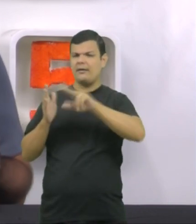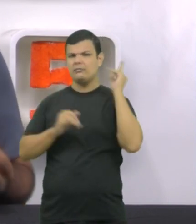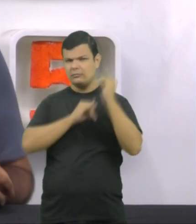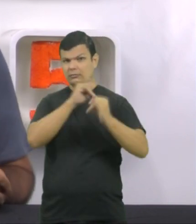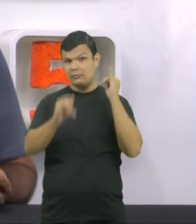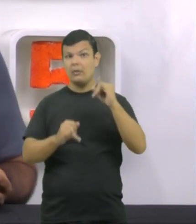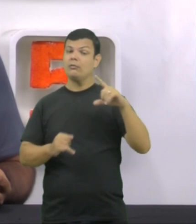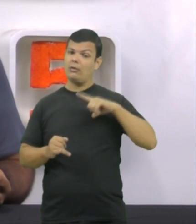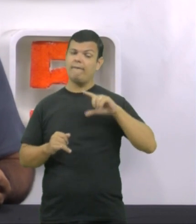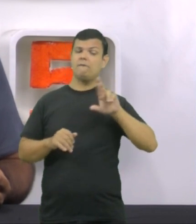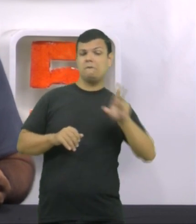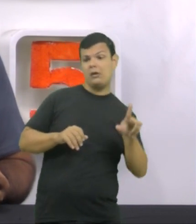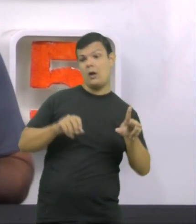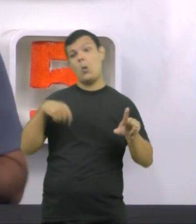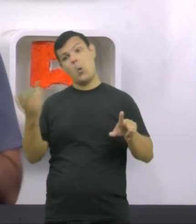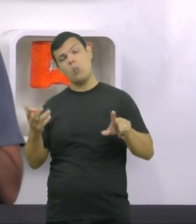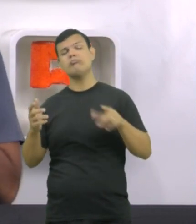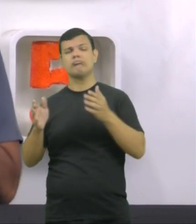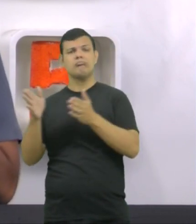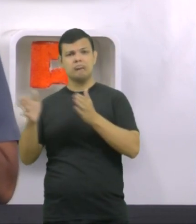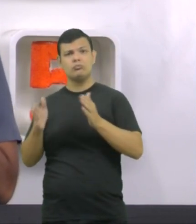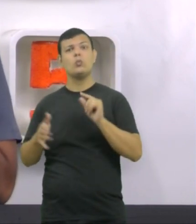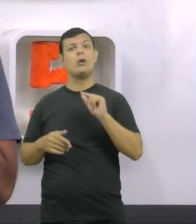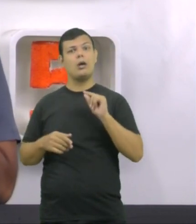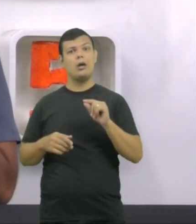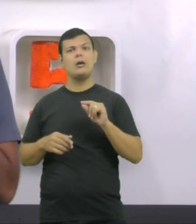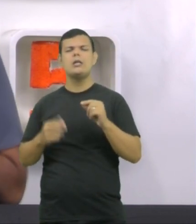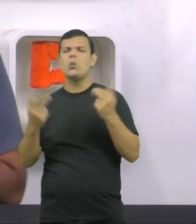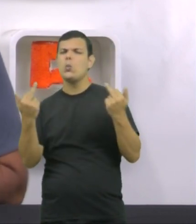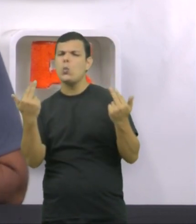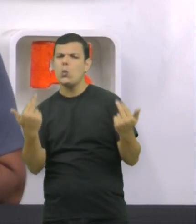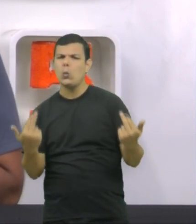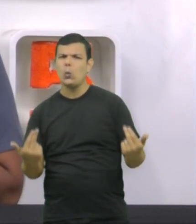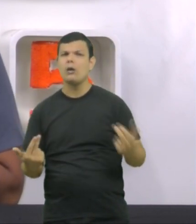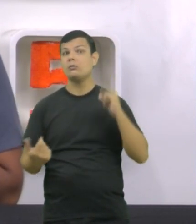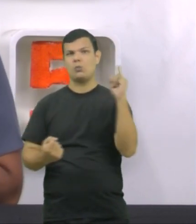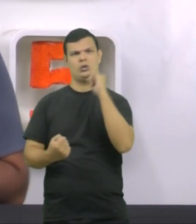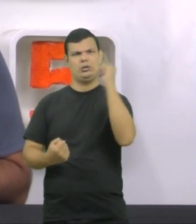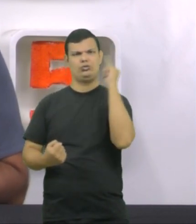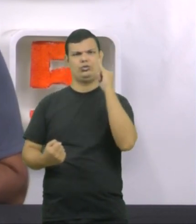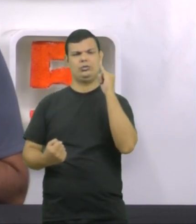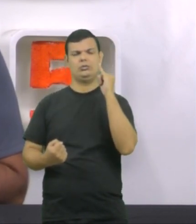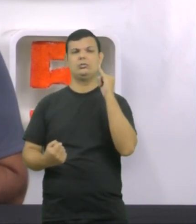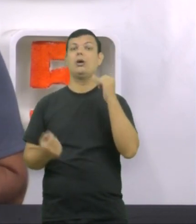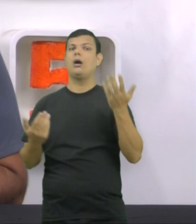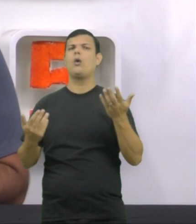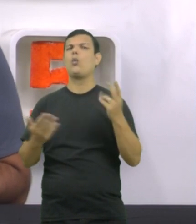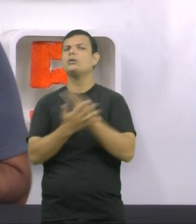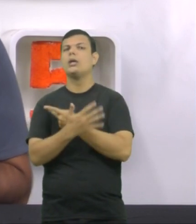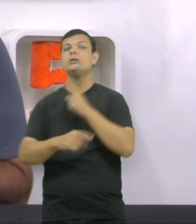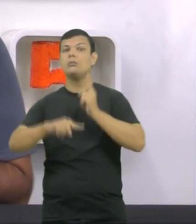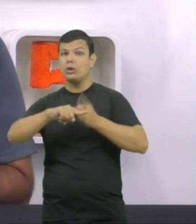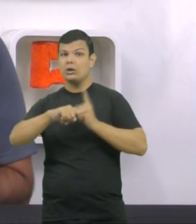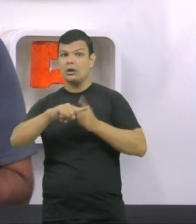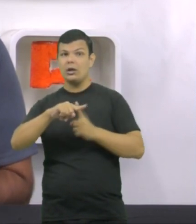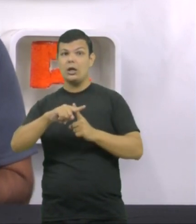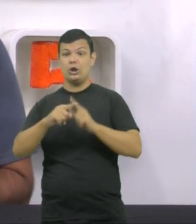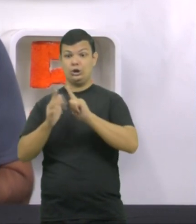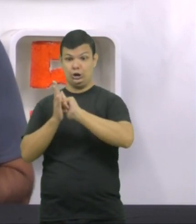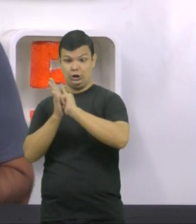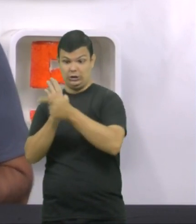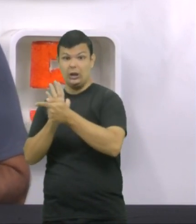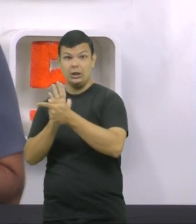apresentam, de uma maneira ou de outra, tá, semelhanças muito importantes. E isso acontece porque esse